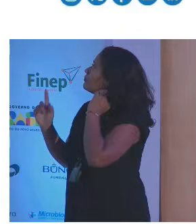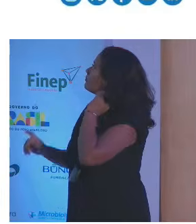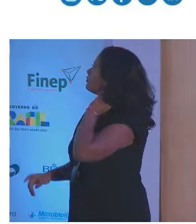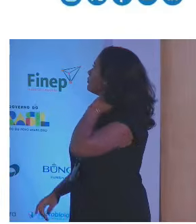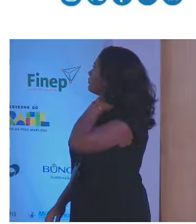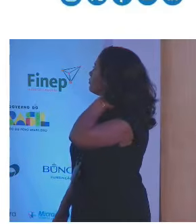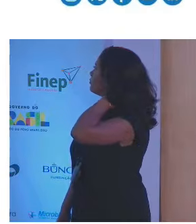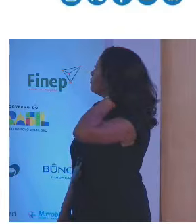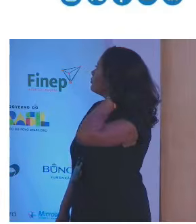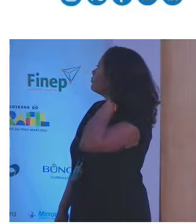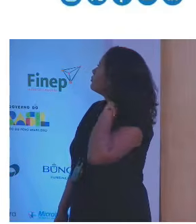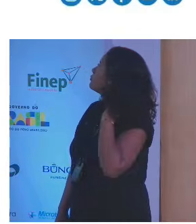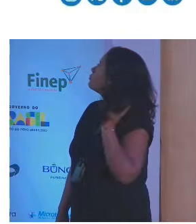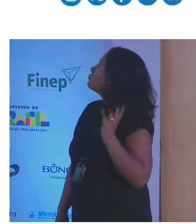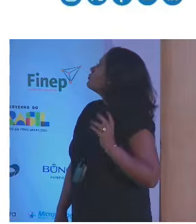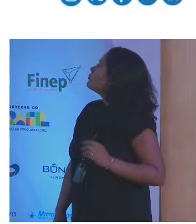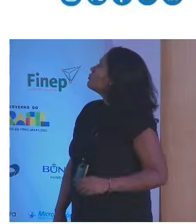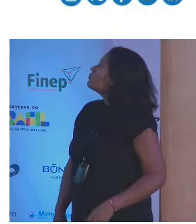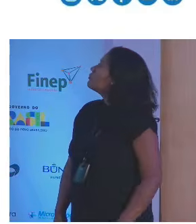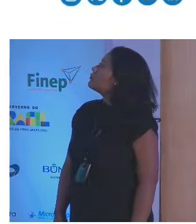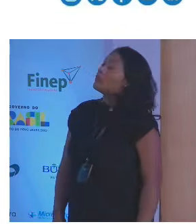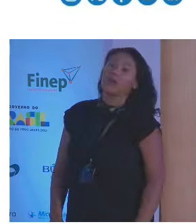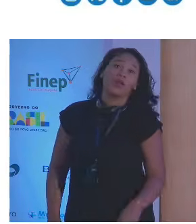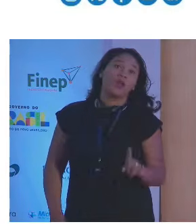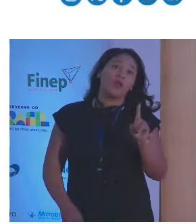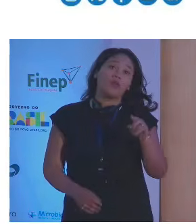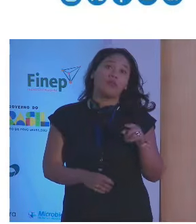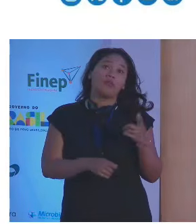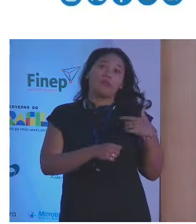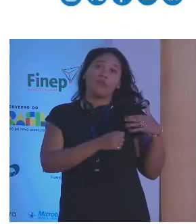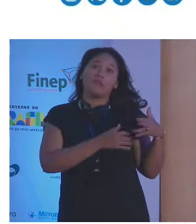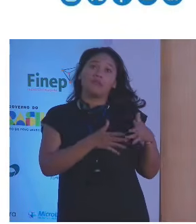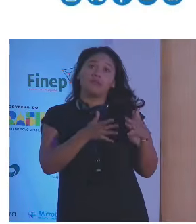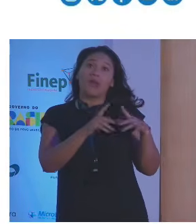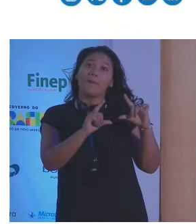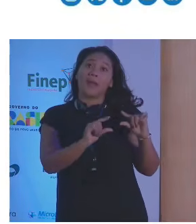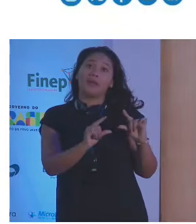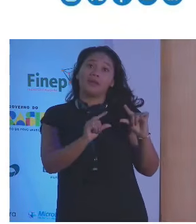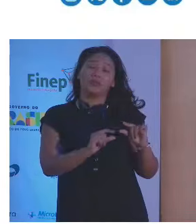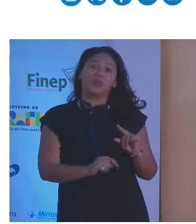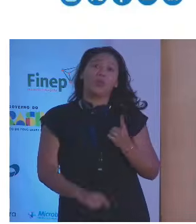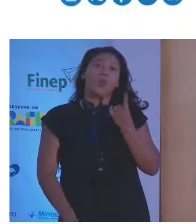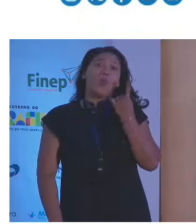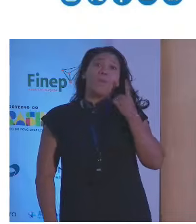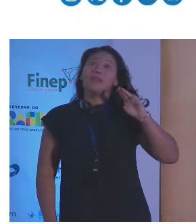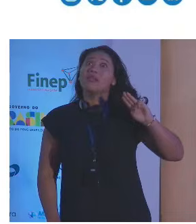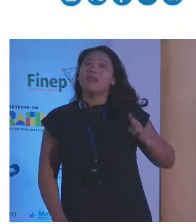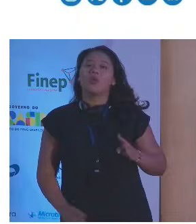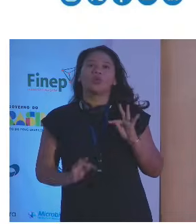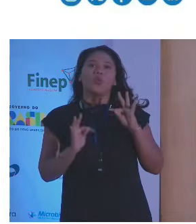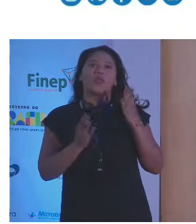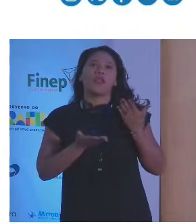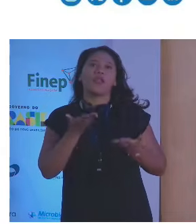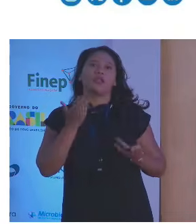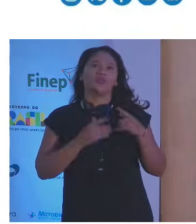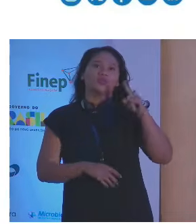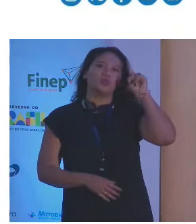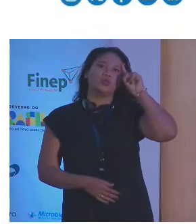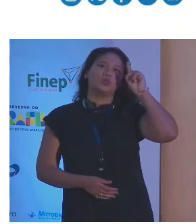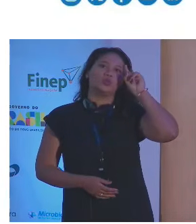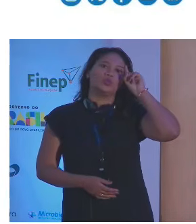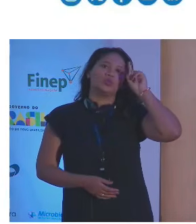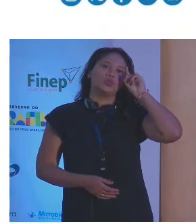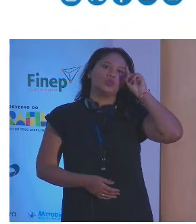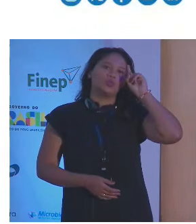sendo conservativo, né, um valor abaixo ainda do que a conta seria, de 1 milhão de toneladas de sedimento por dia saindo